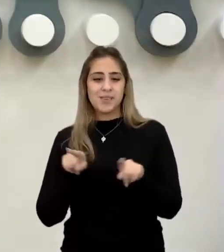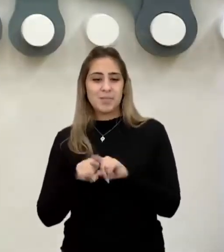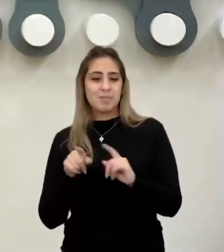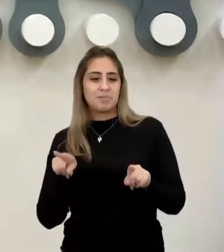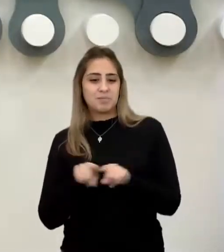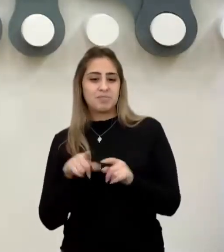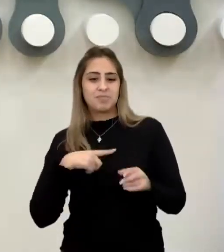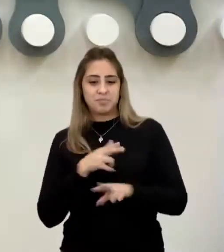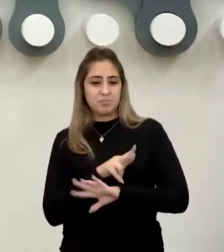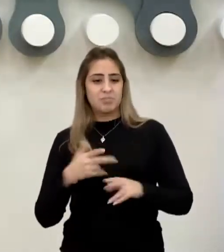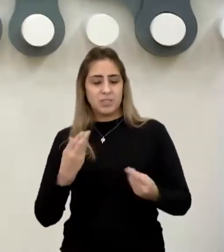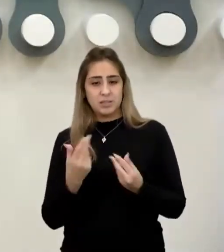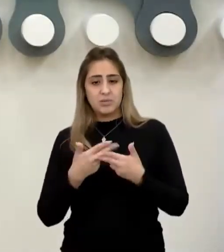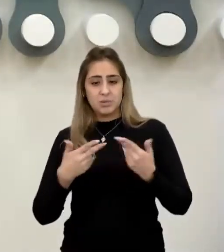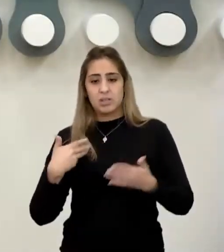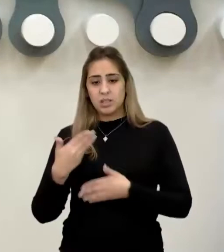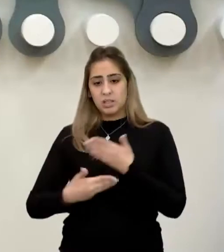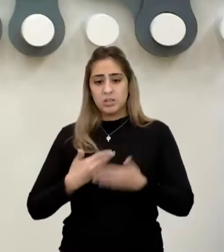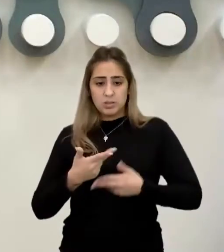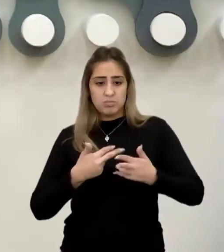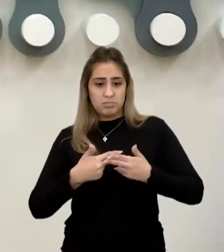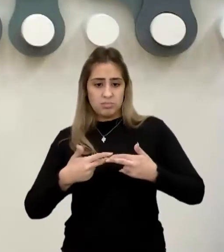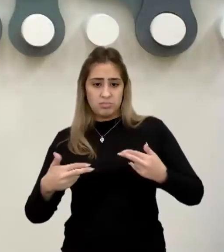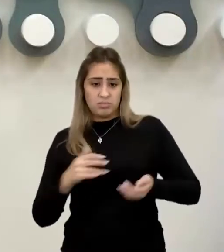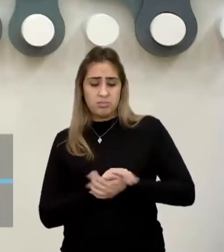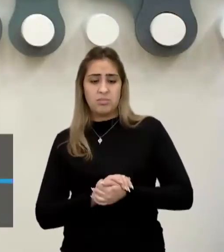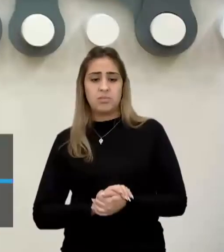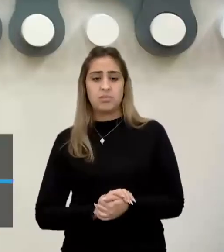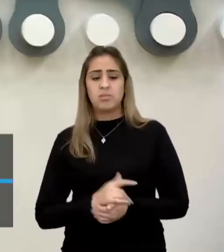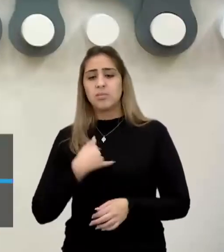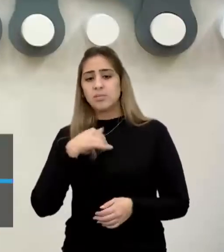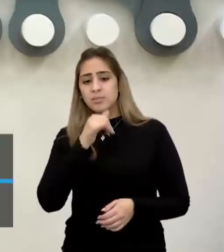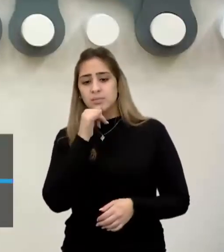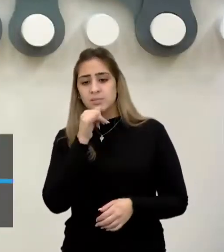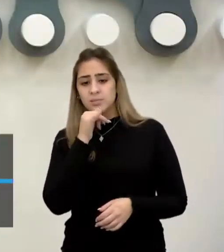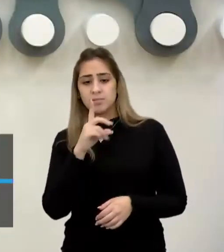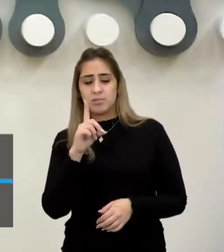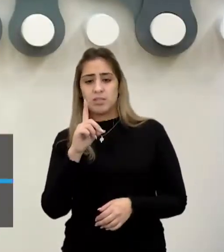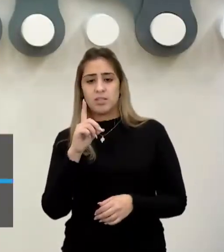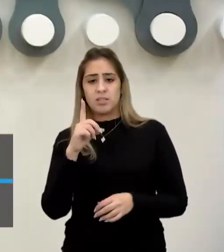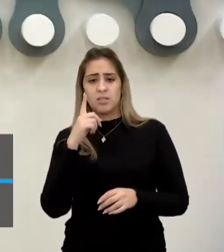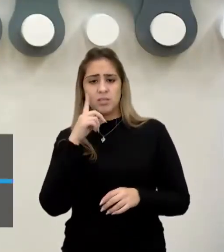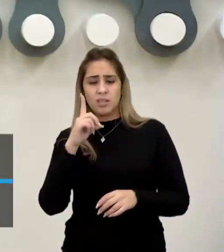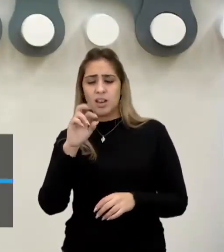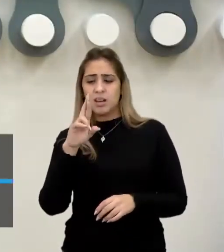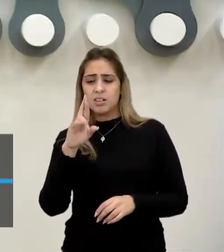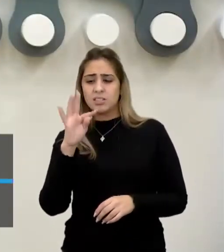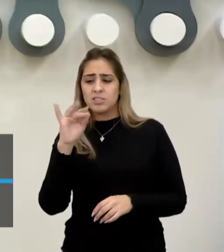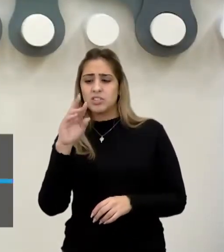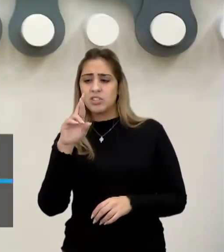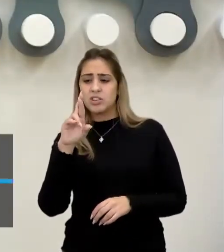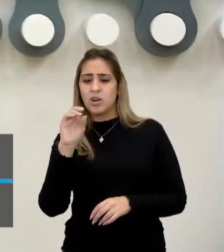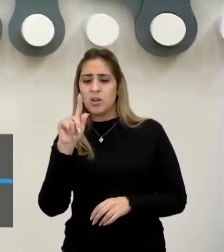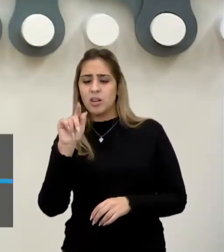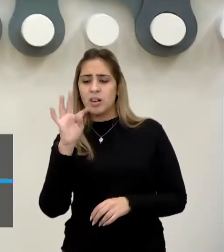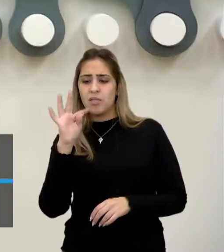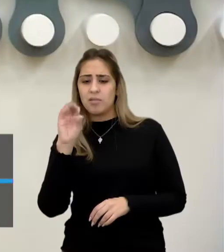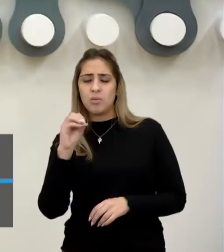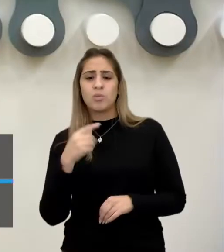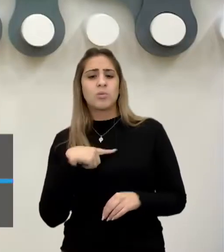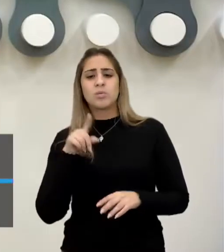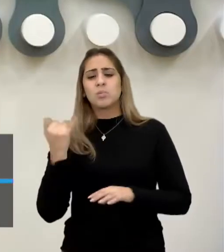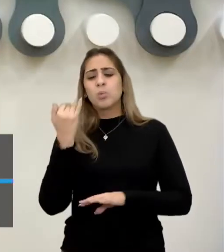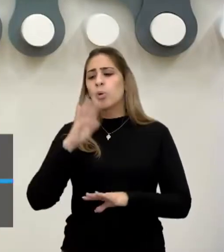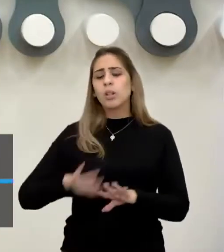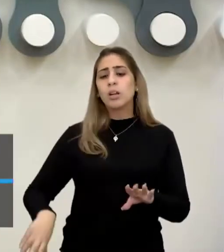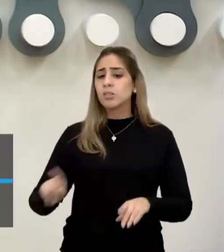muitas coisas, né, se atualizaram, né? Por exemplo, quando a gente fala do datilógrafo, não é uma profissão que ela deixou de ser importante, né? É